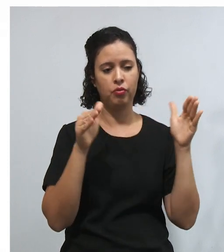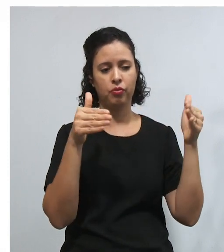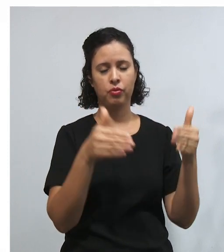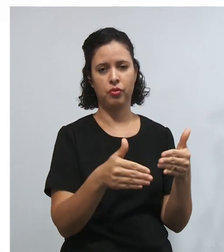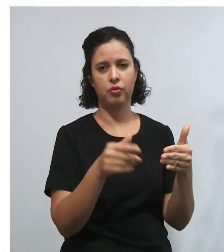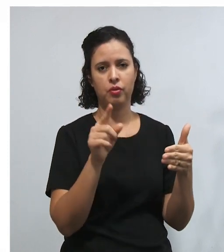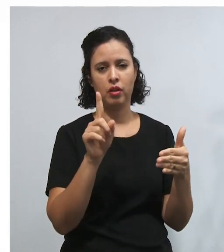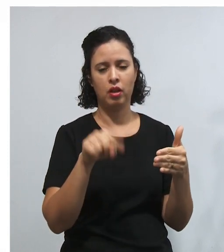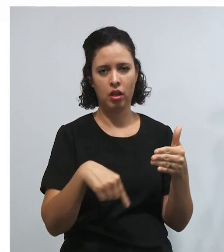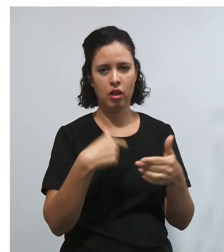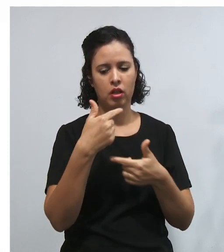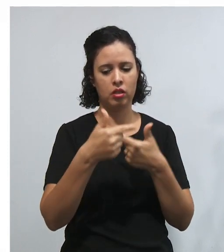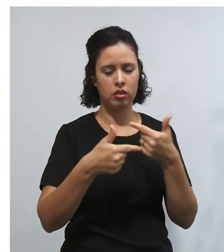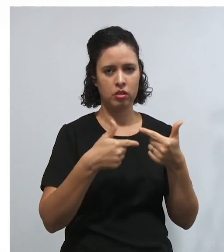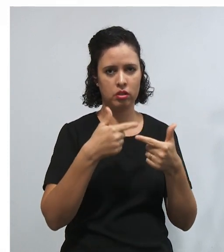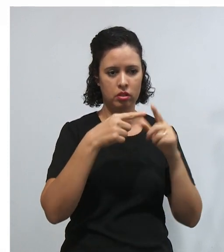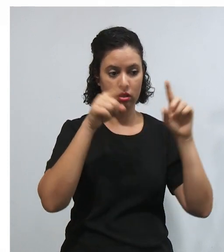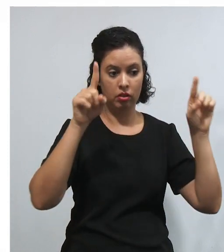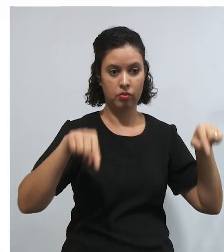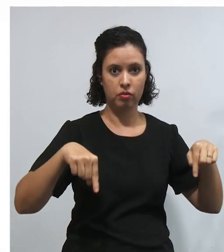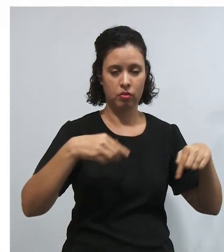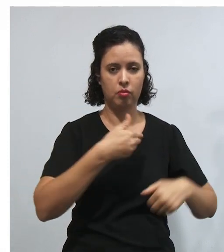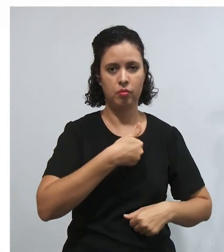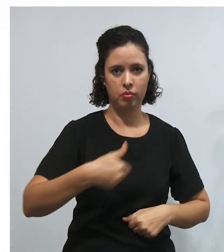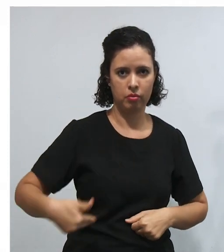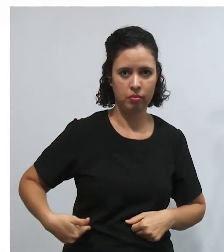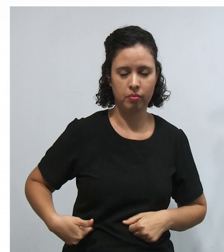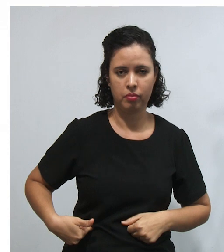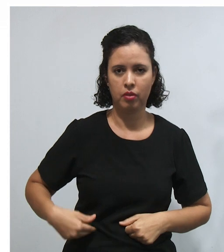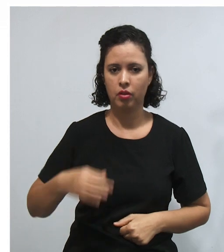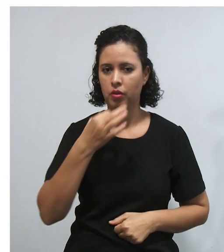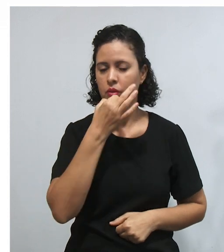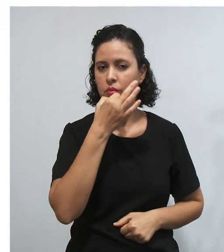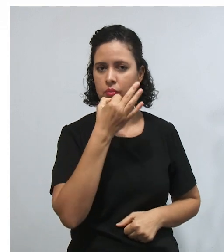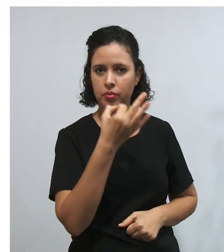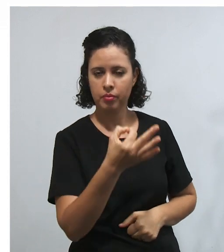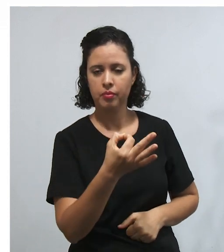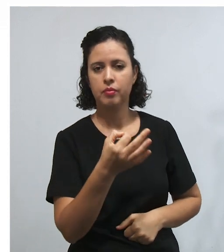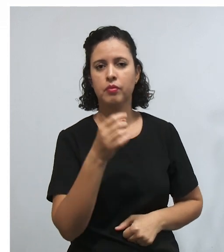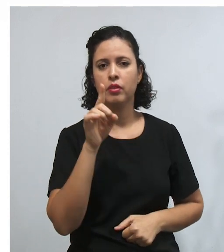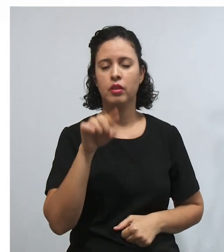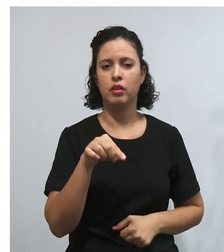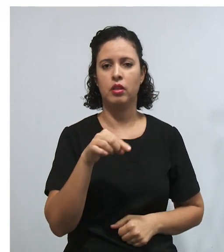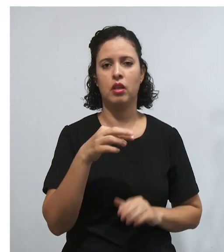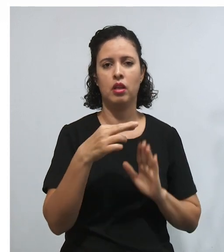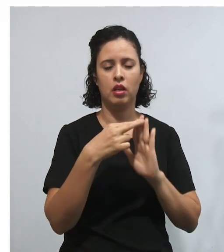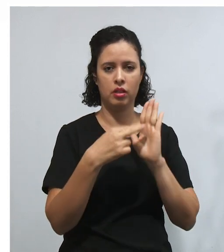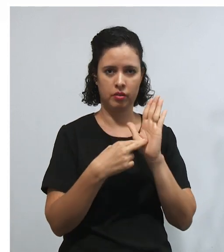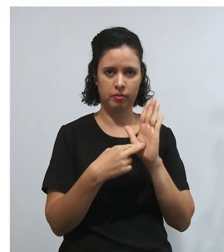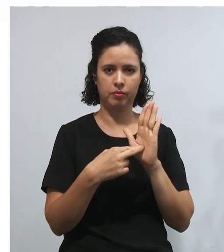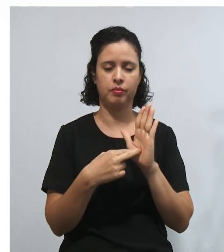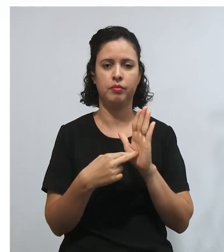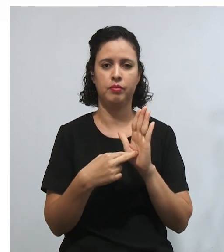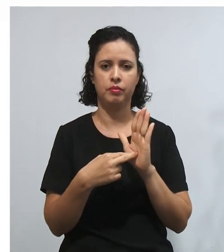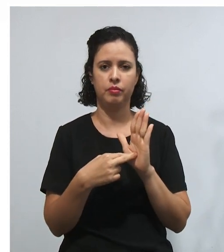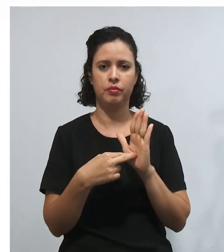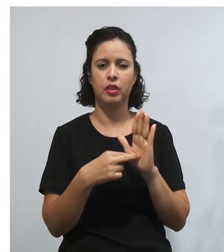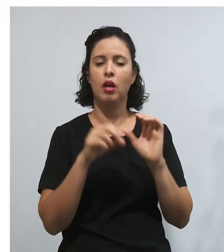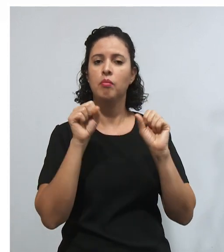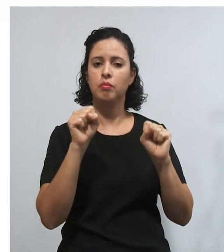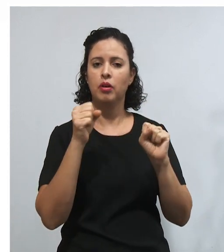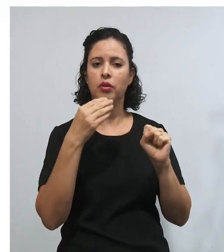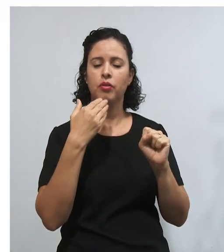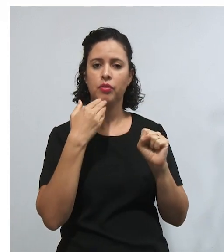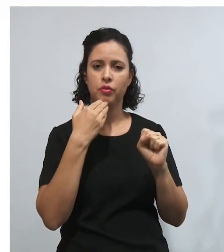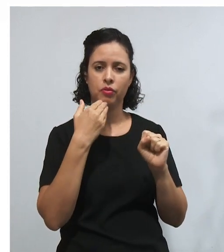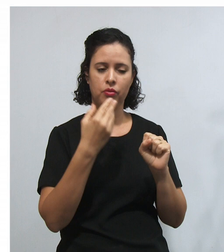em relação a dos servidores públicos aqui que eu trouxe para vocês, tá? Que eu vou comentar sobre a regra dos servidores públicos, tá? E aí eu